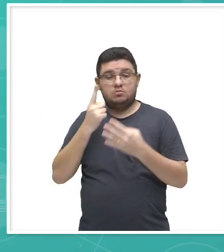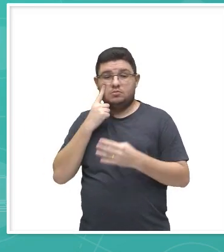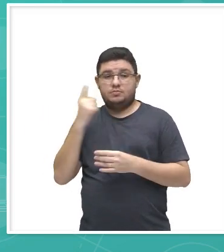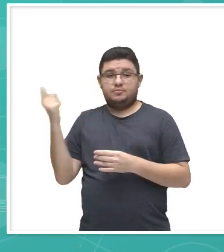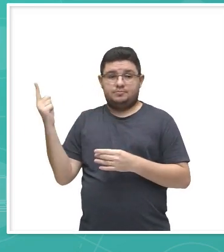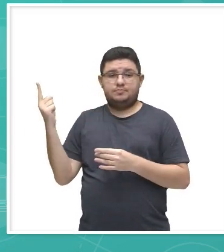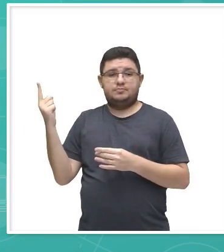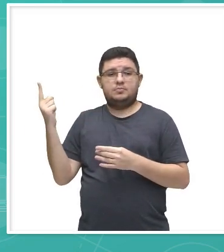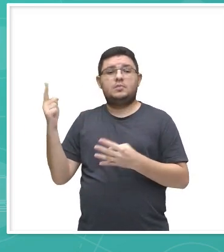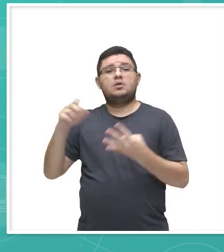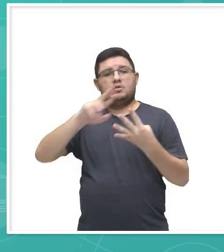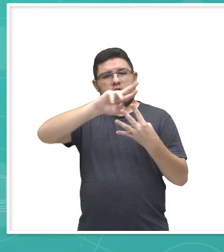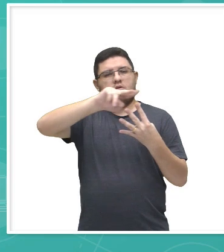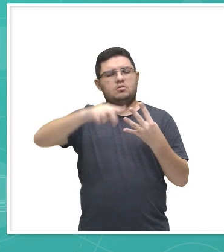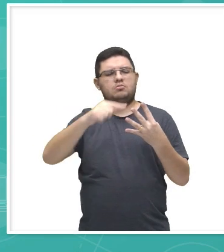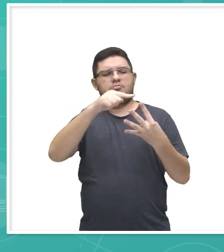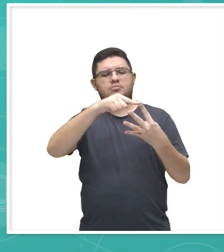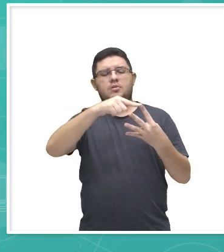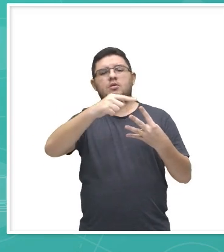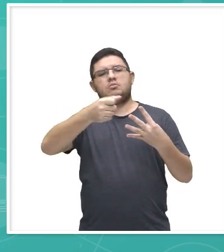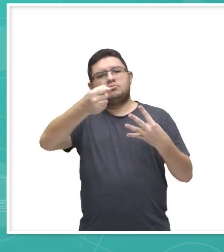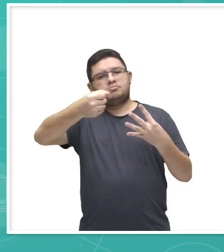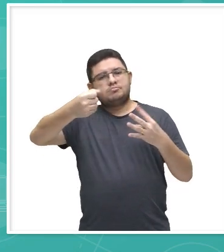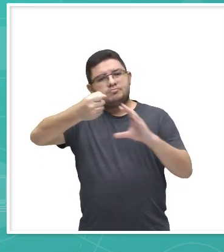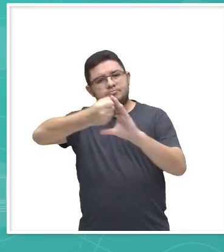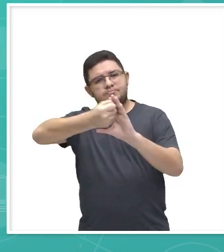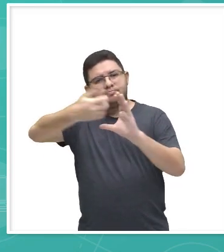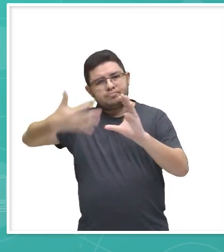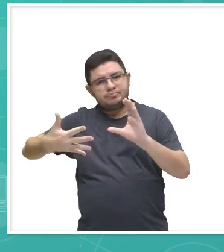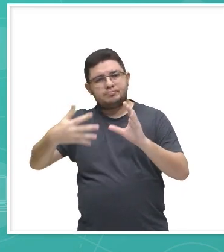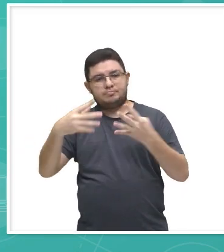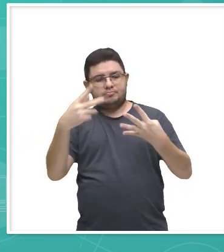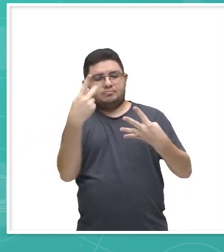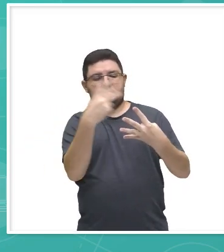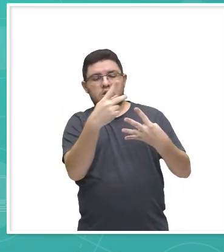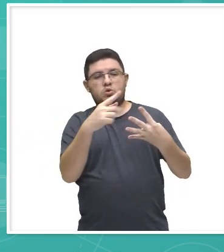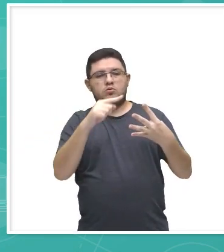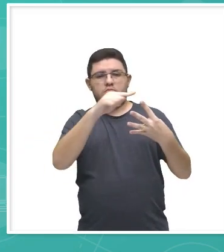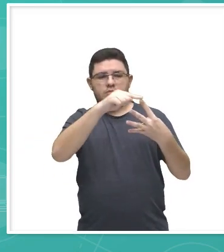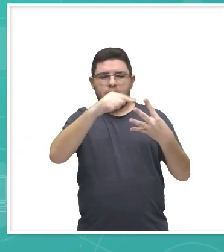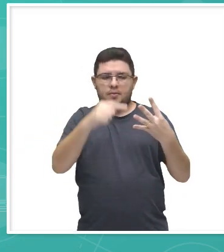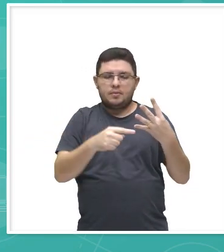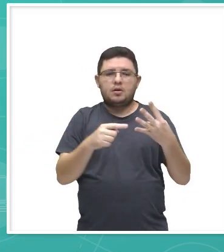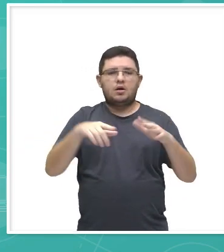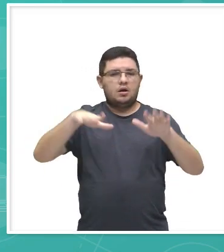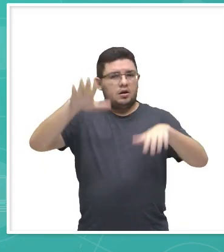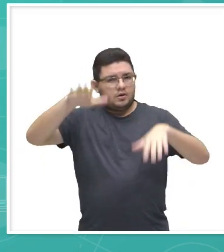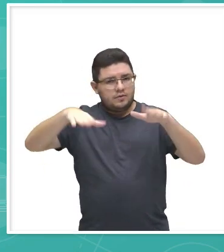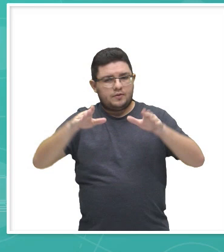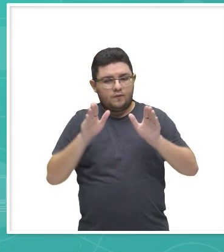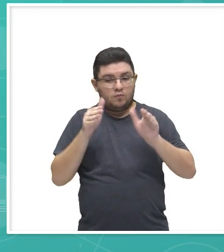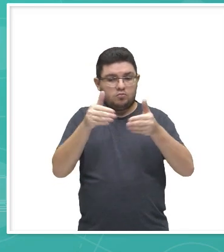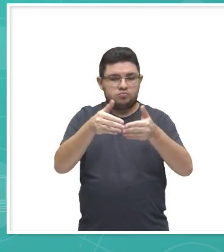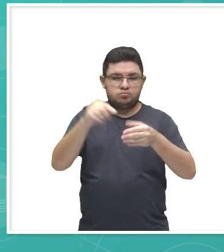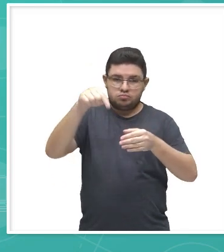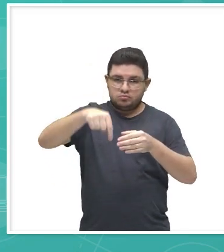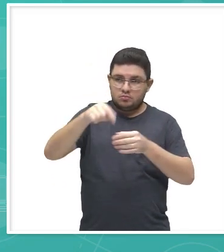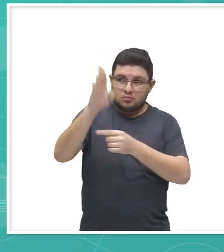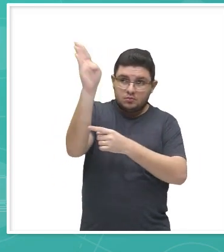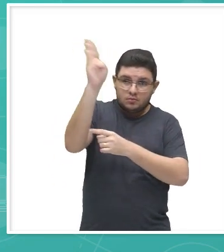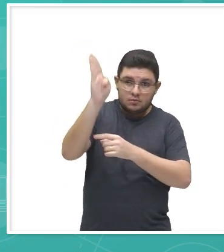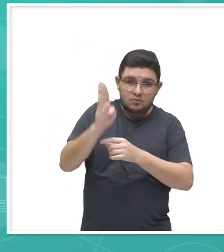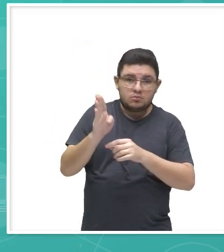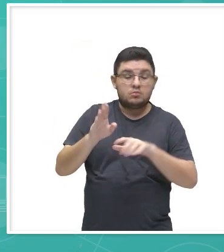vai possuir ali a sua característica, né? Se ela vai ser voltada para o mercado interno, se você vai comercializar